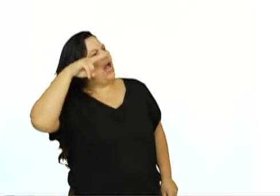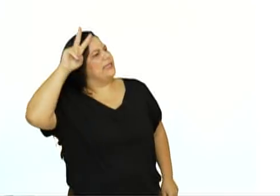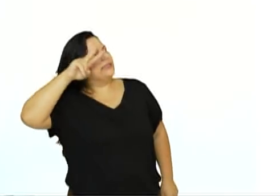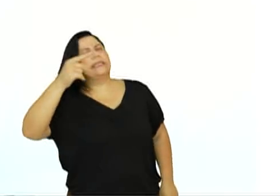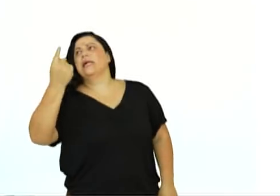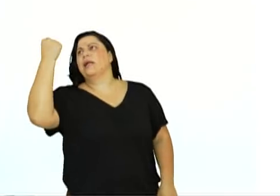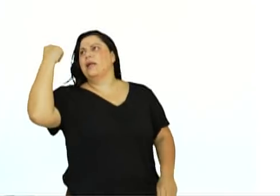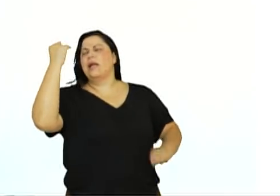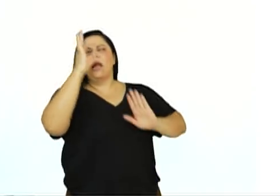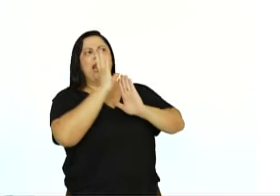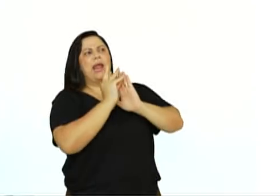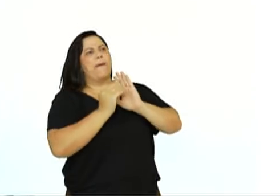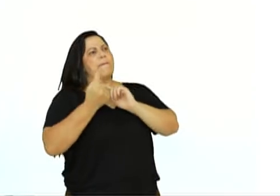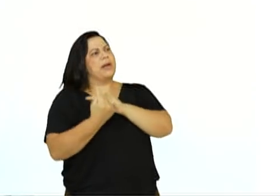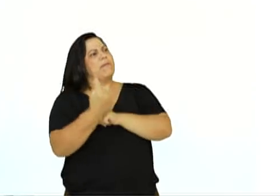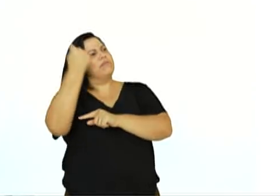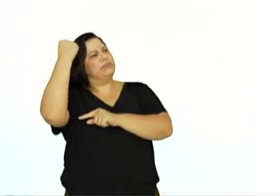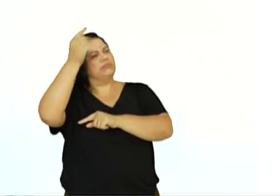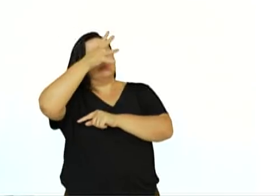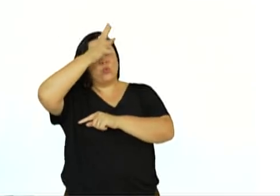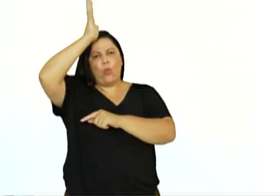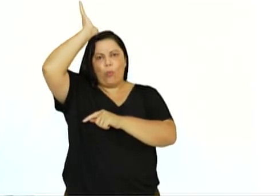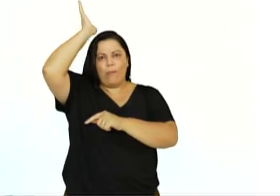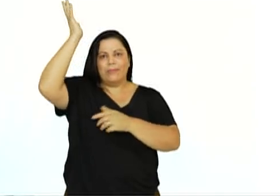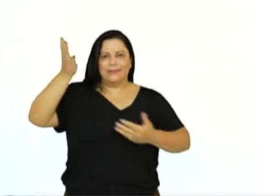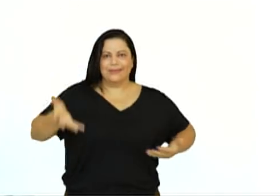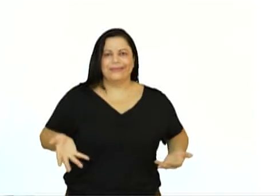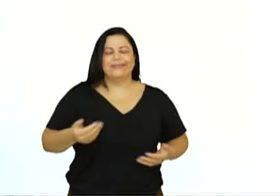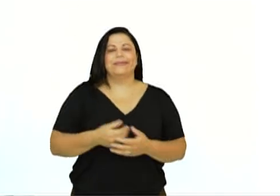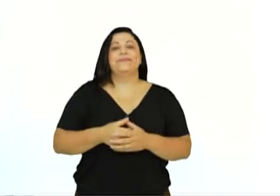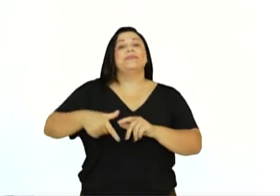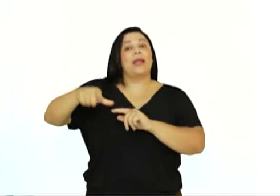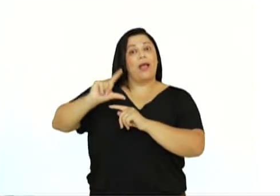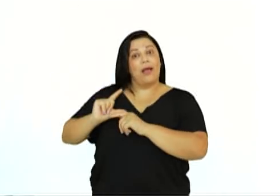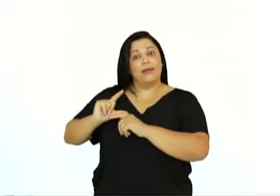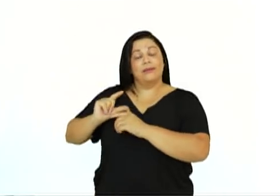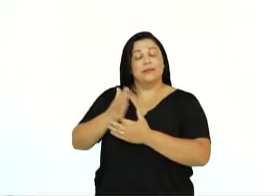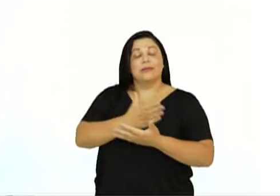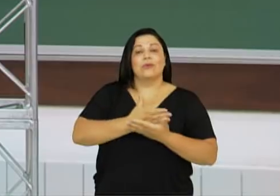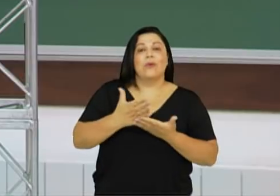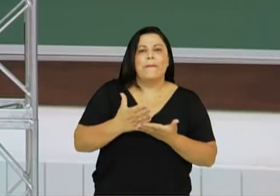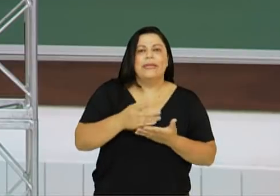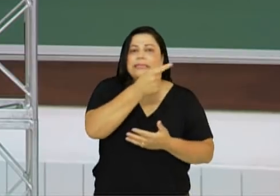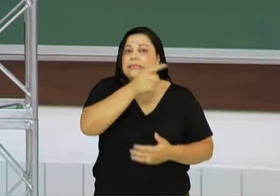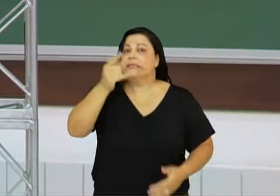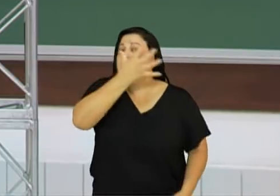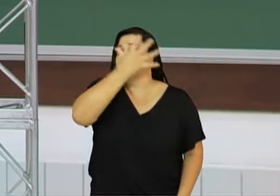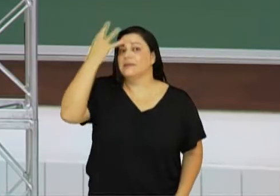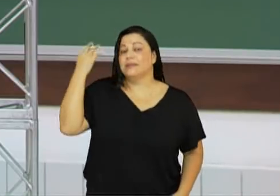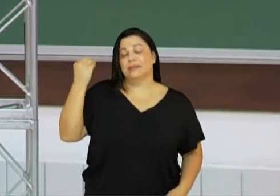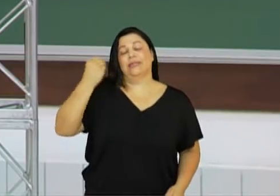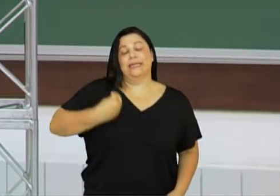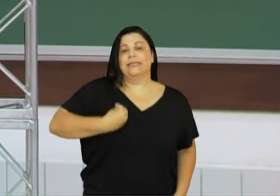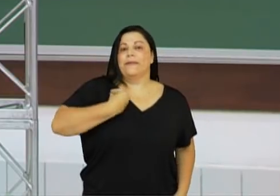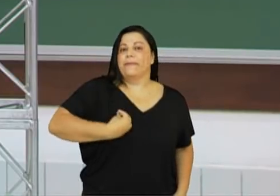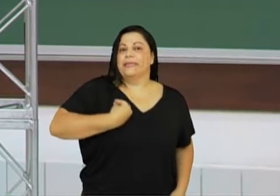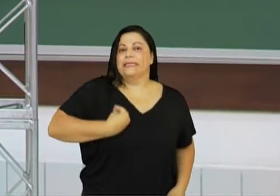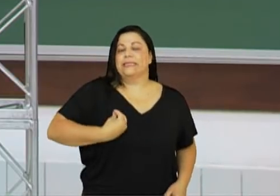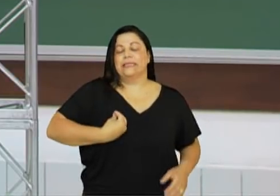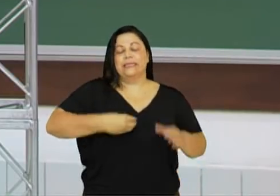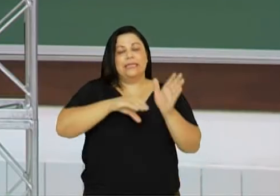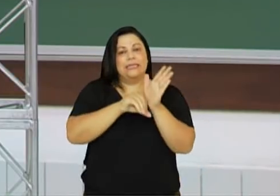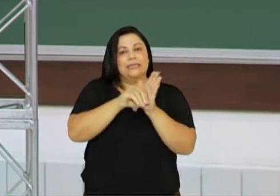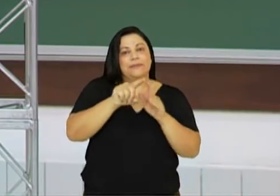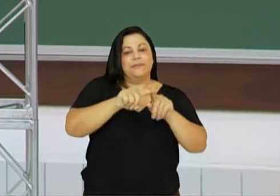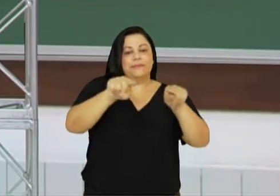um elemento da arquitetura romana. Antes da gente dar sequência na aula, não se esqueçam de garantir a sua presença. Clica no link